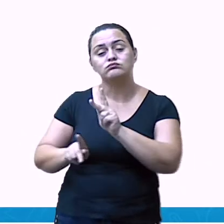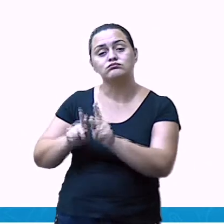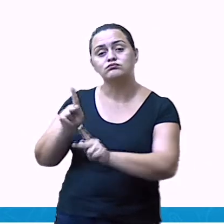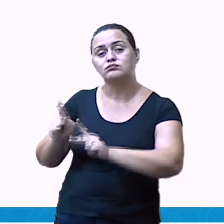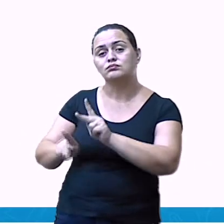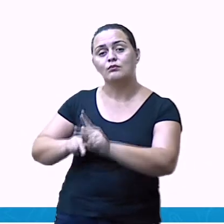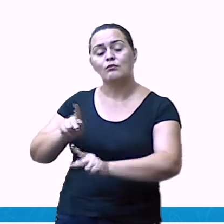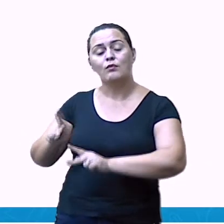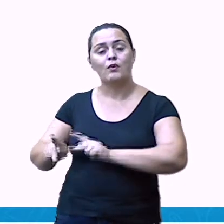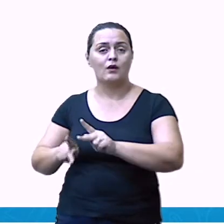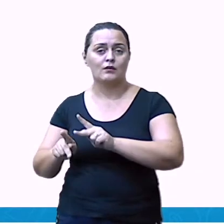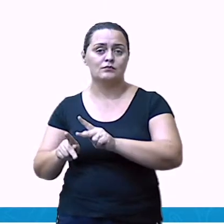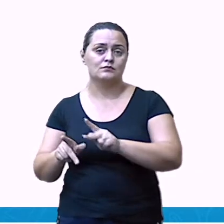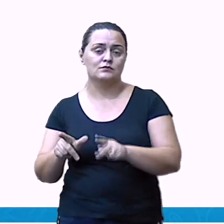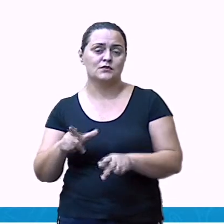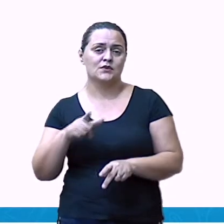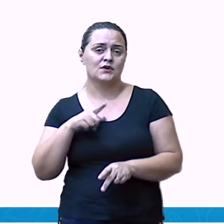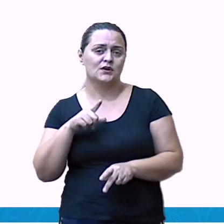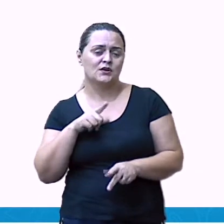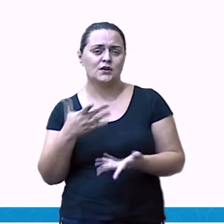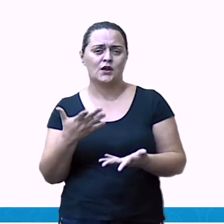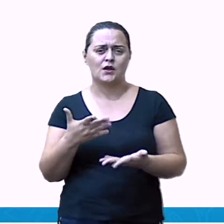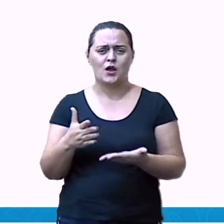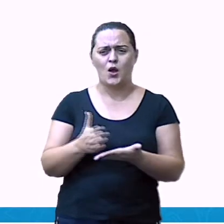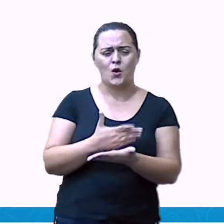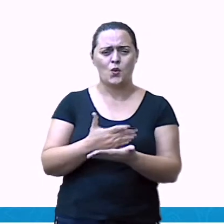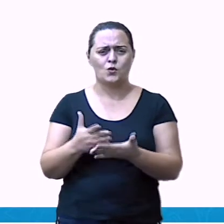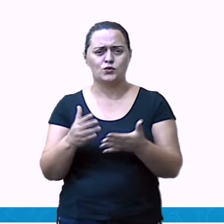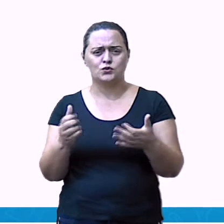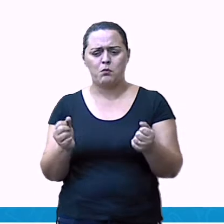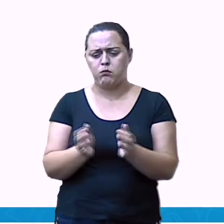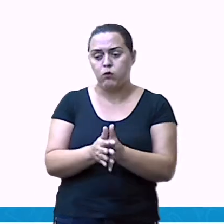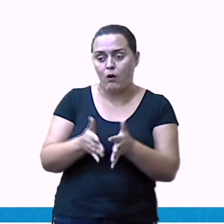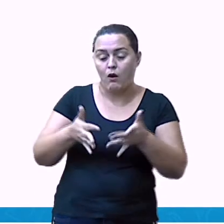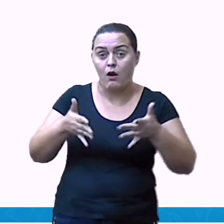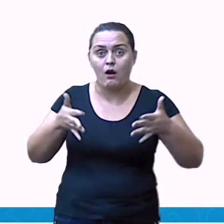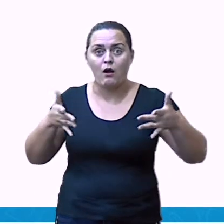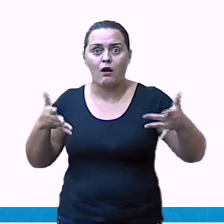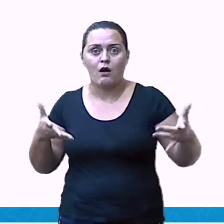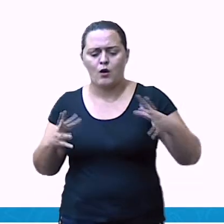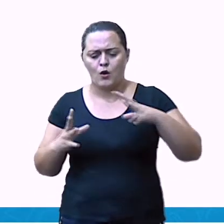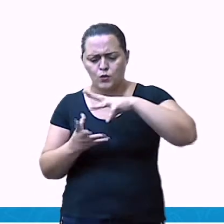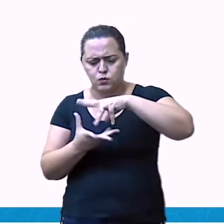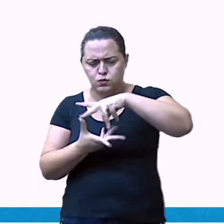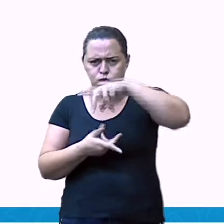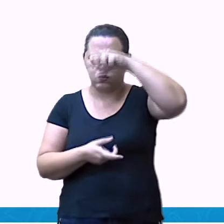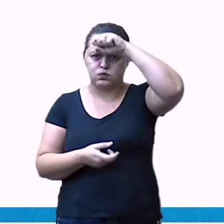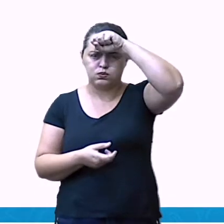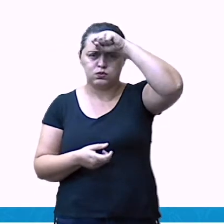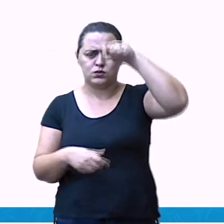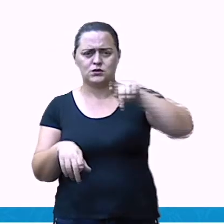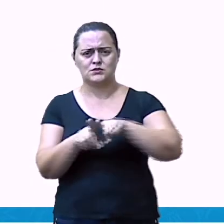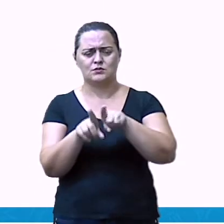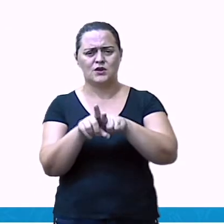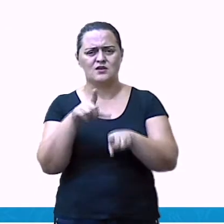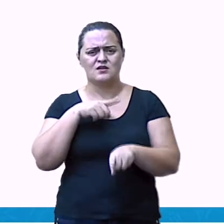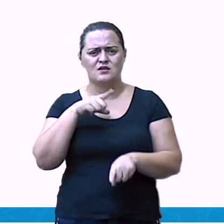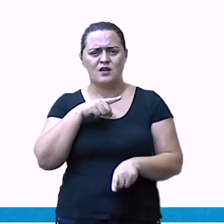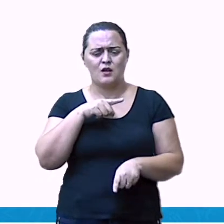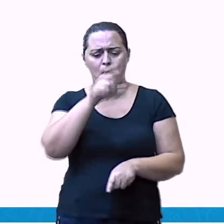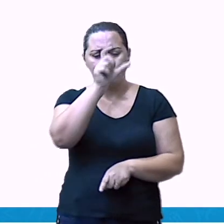elemento sobrenatural ou fantástico, em que intervêm seres